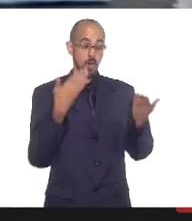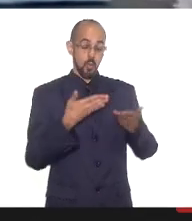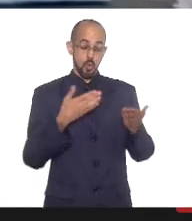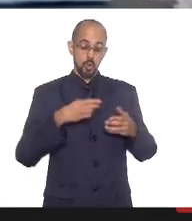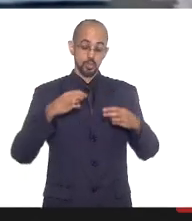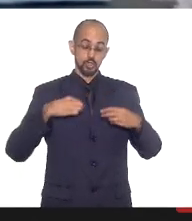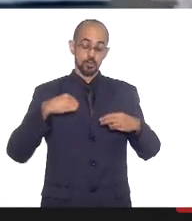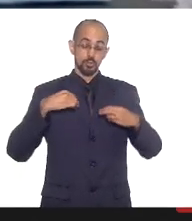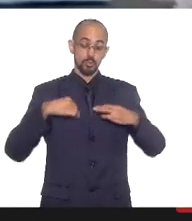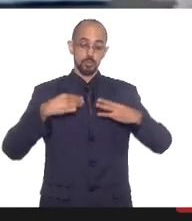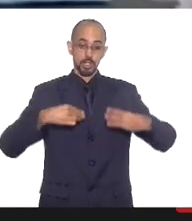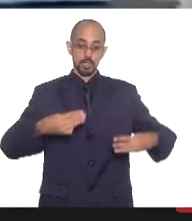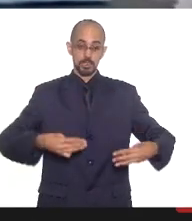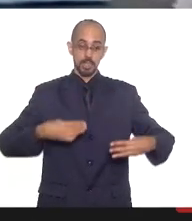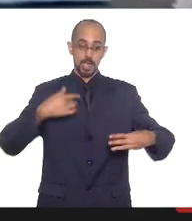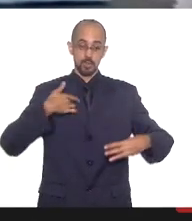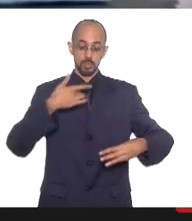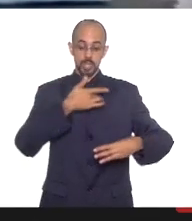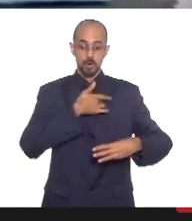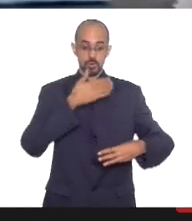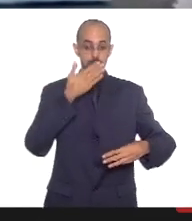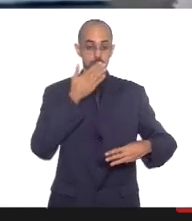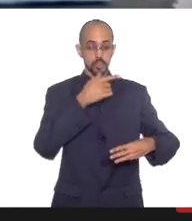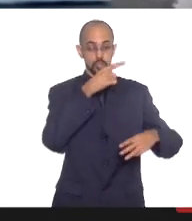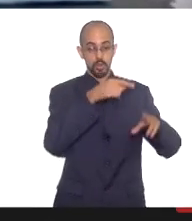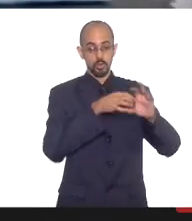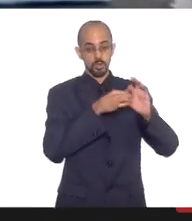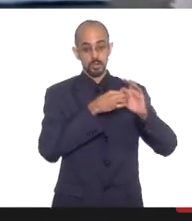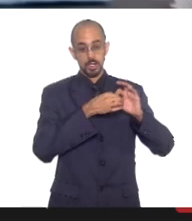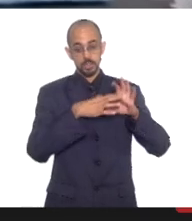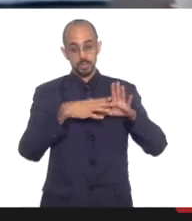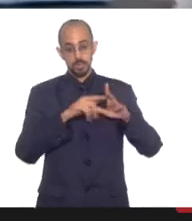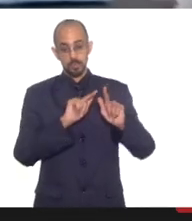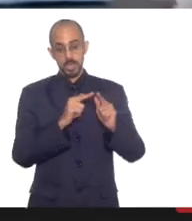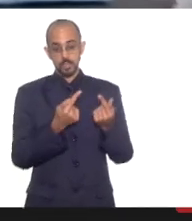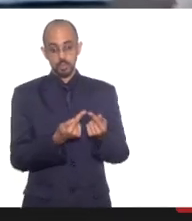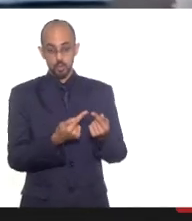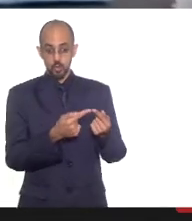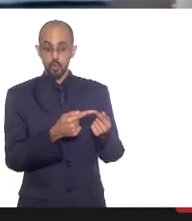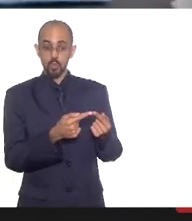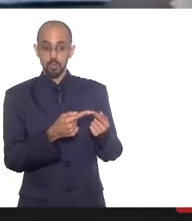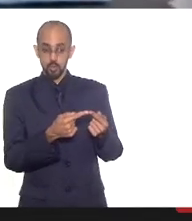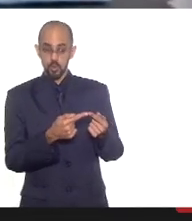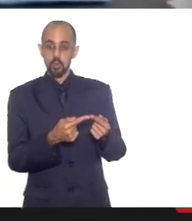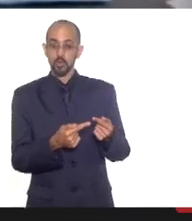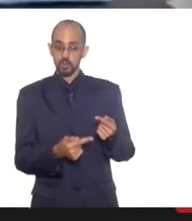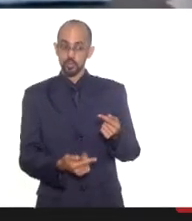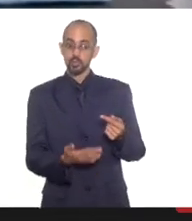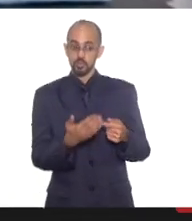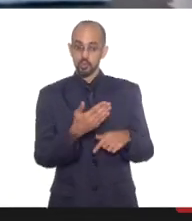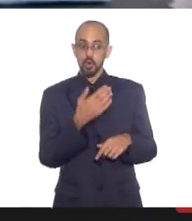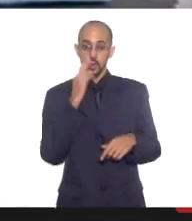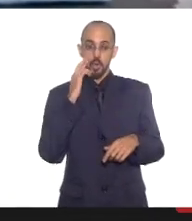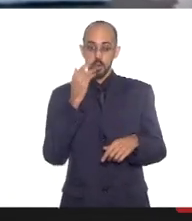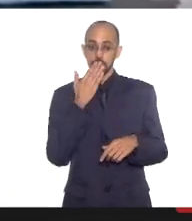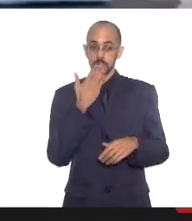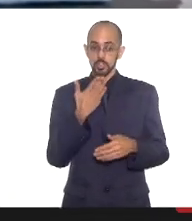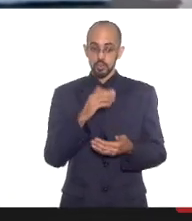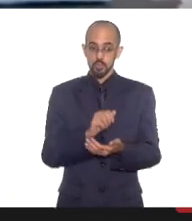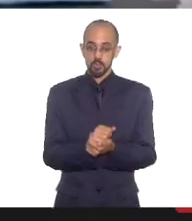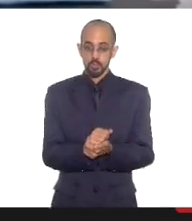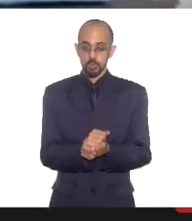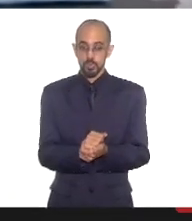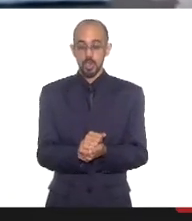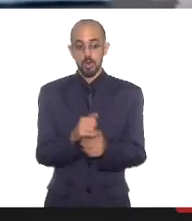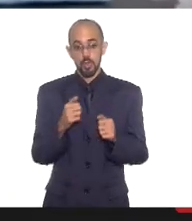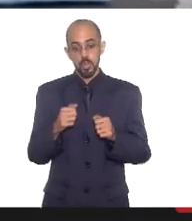oficial do Ministério da Saúde solicitando autorização para a situação desse grupo especificamente uma vestido autorização dele